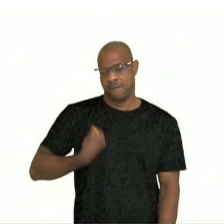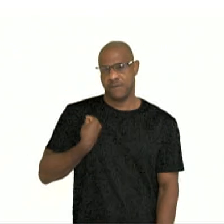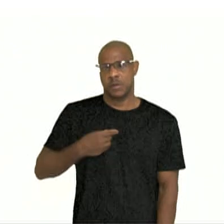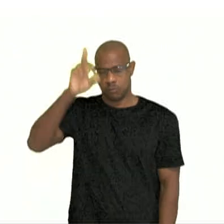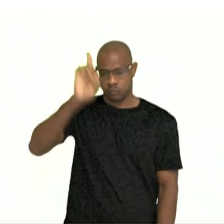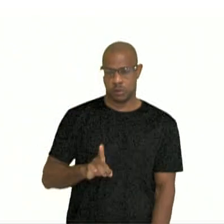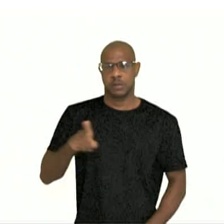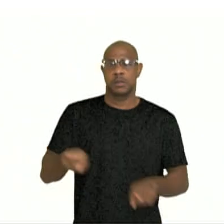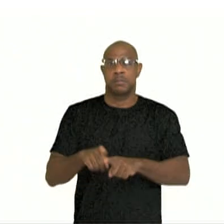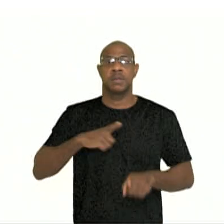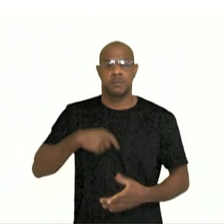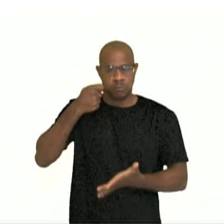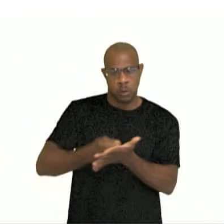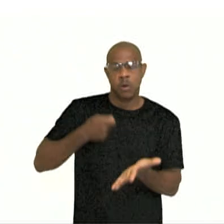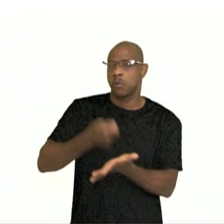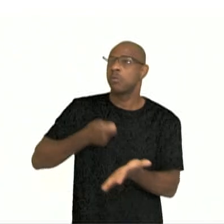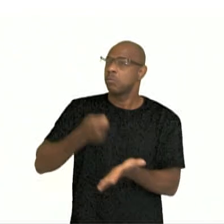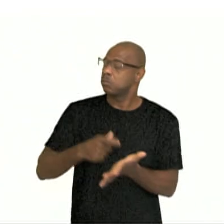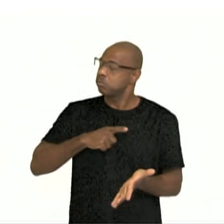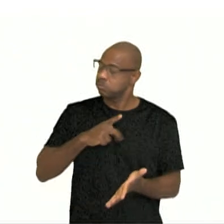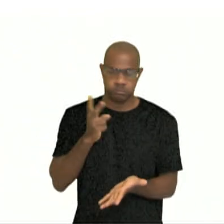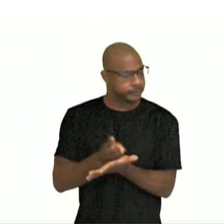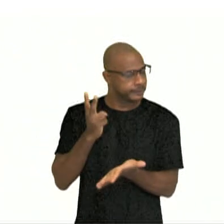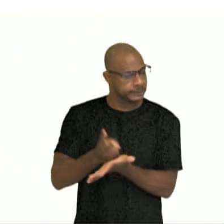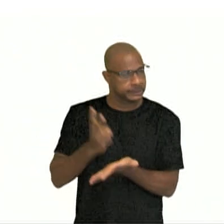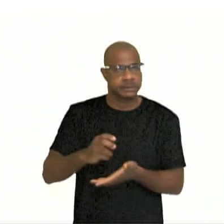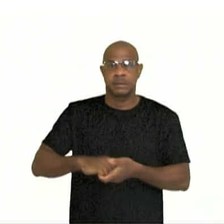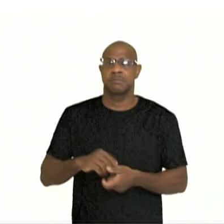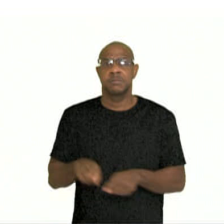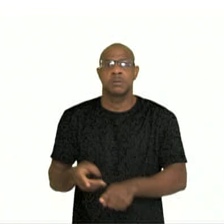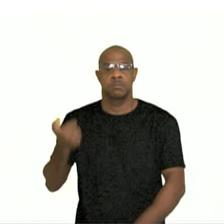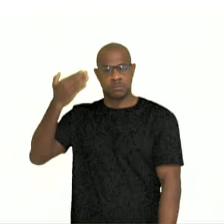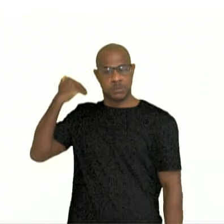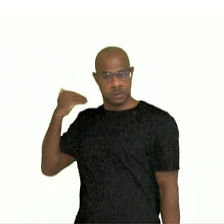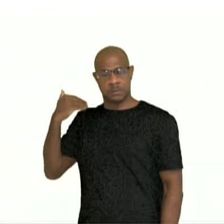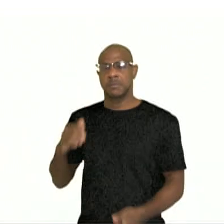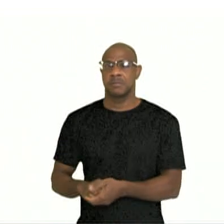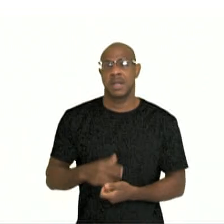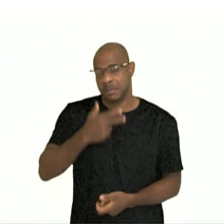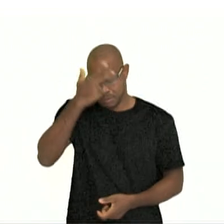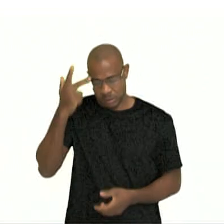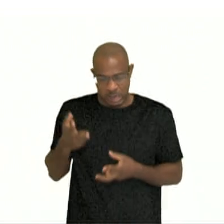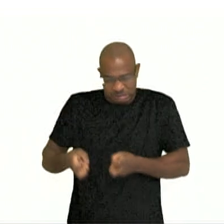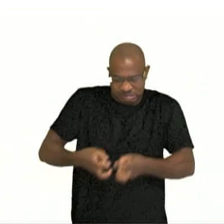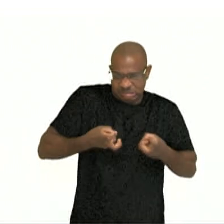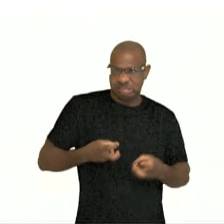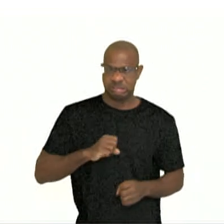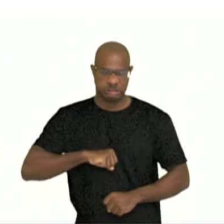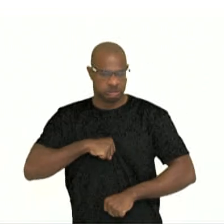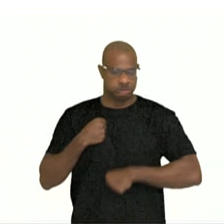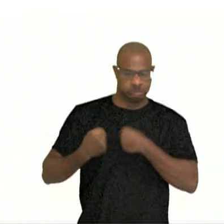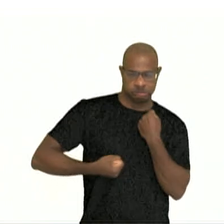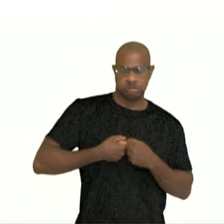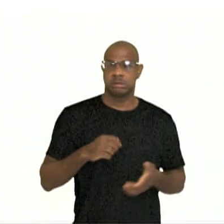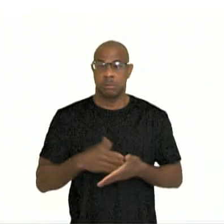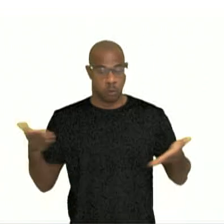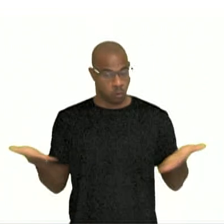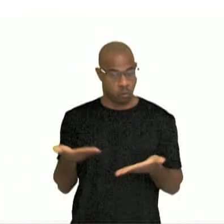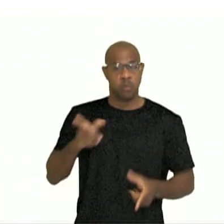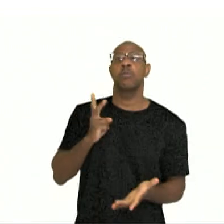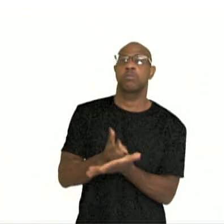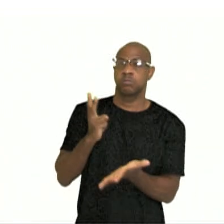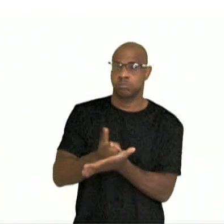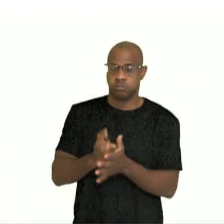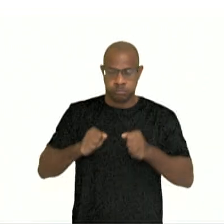direitos sempre teve lugar nas sociedades. Assim como no passado os explorados se revoltaram, no presente as